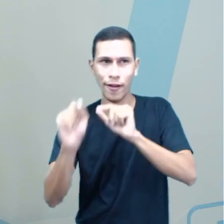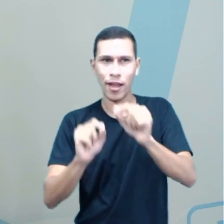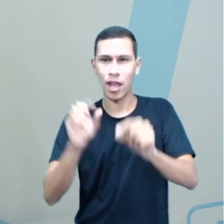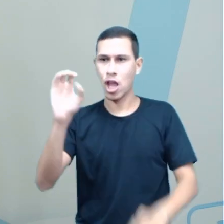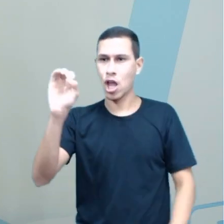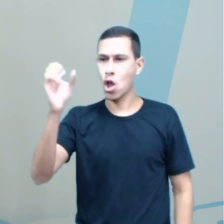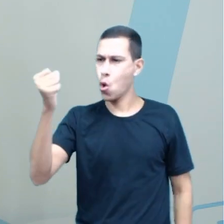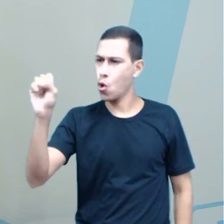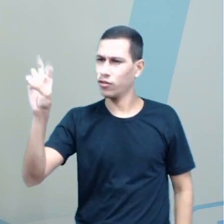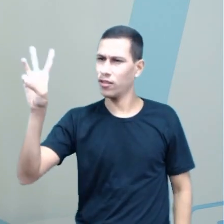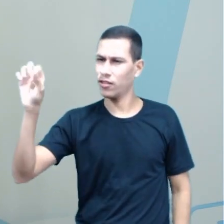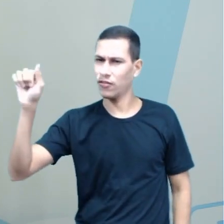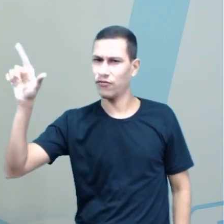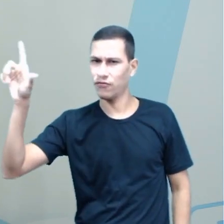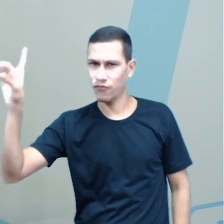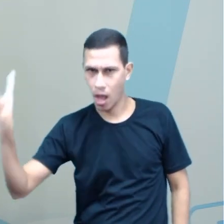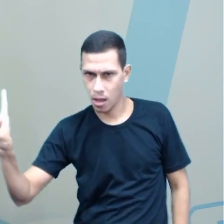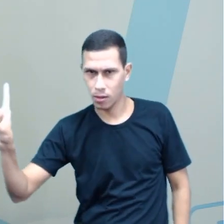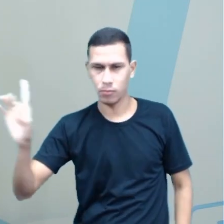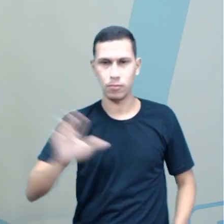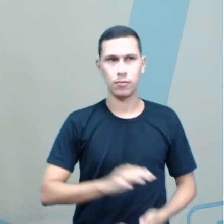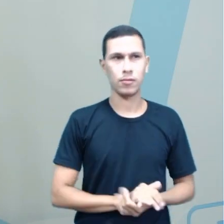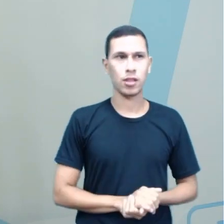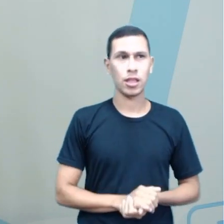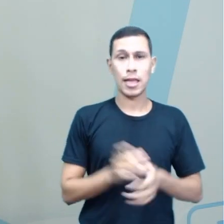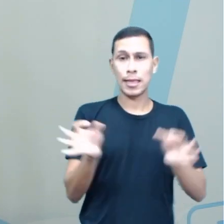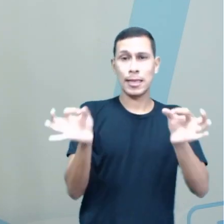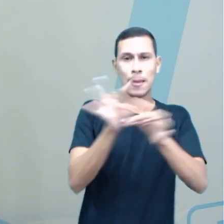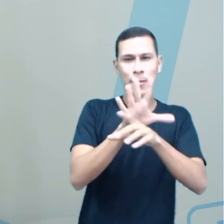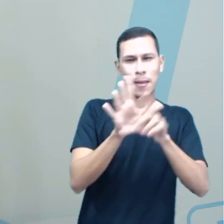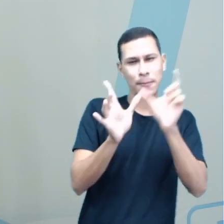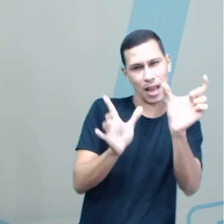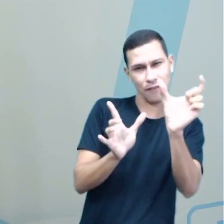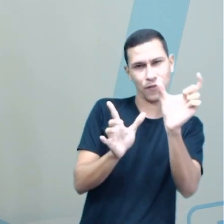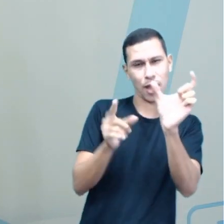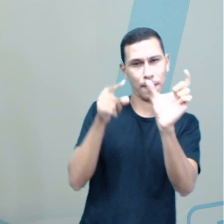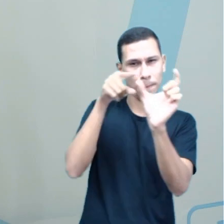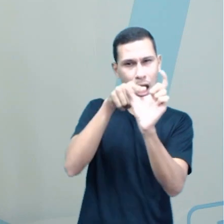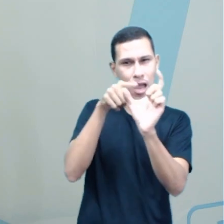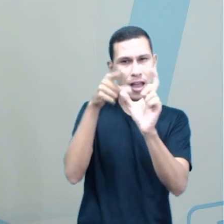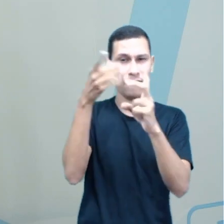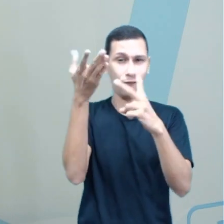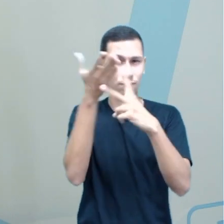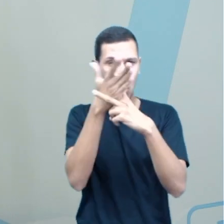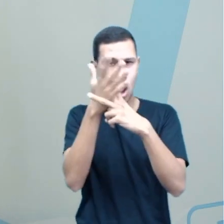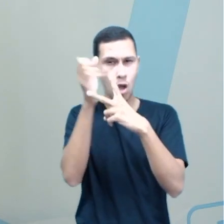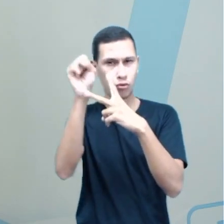adjetivo, acaba em consoante, vogal, consoante. Por isso aconteceu, dobra a última consoante para poder